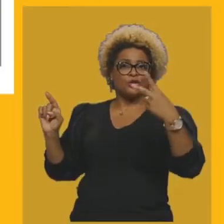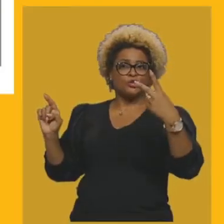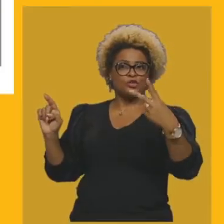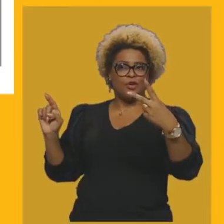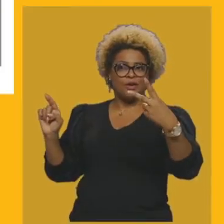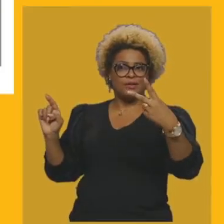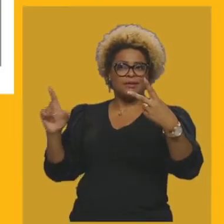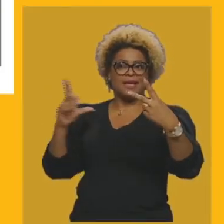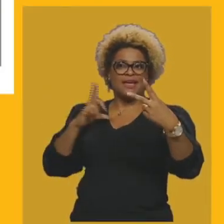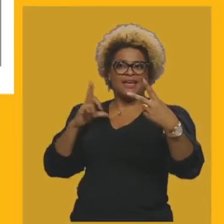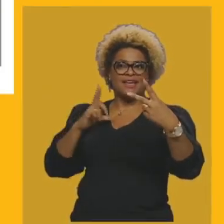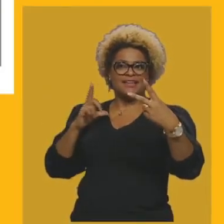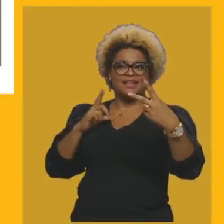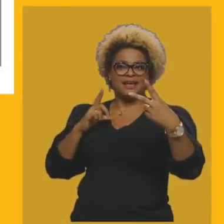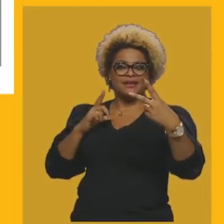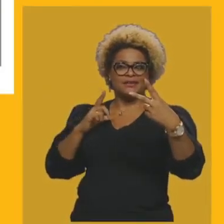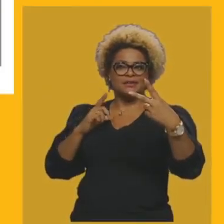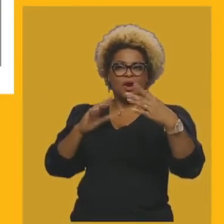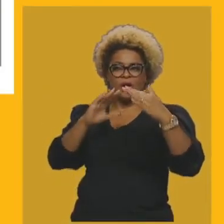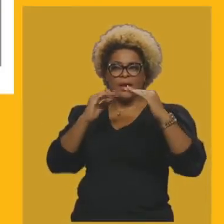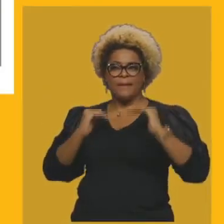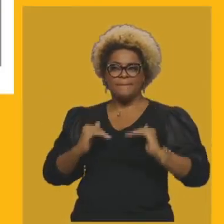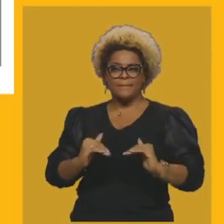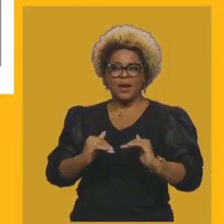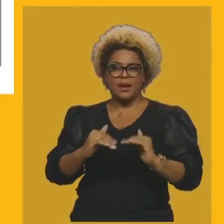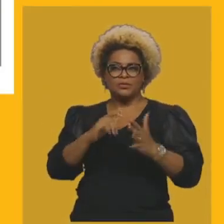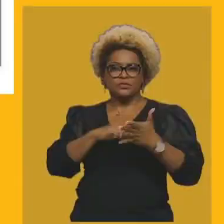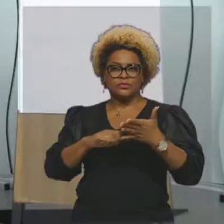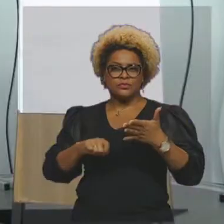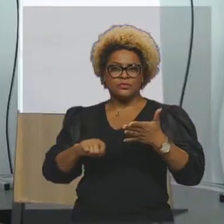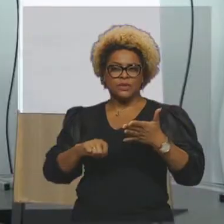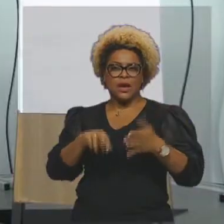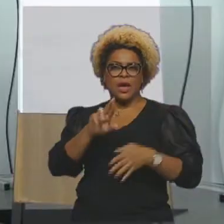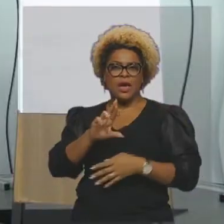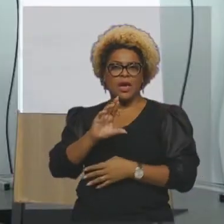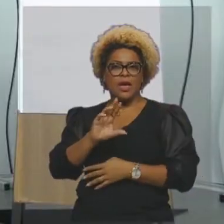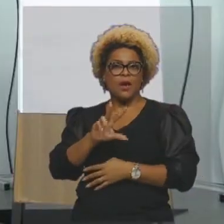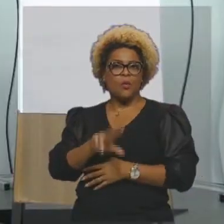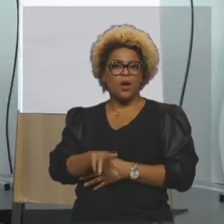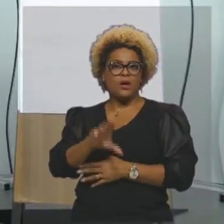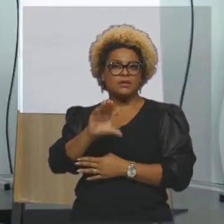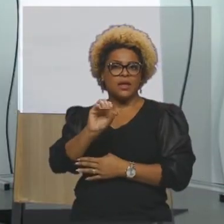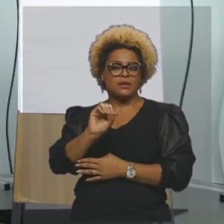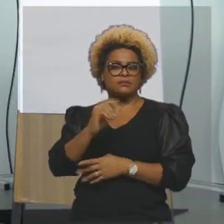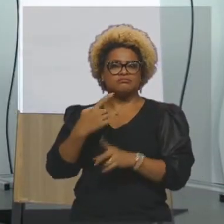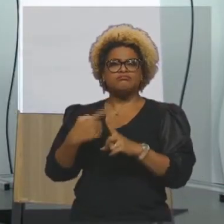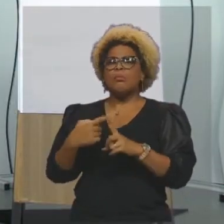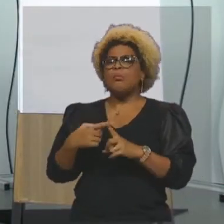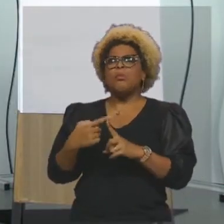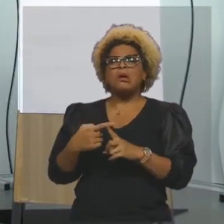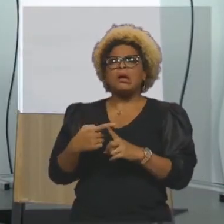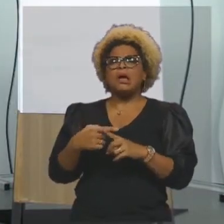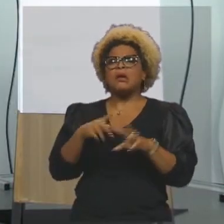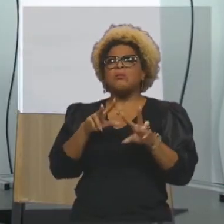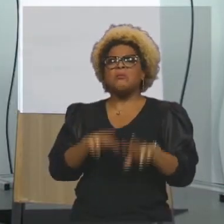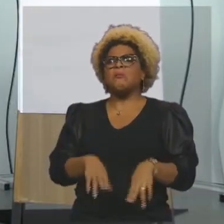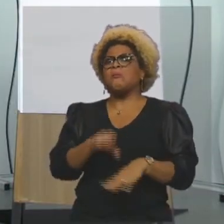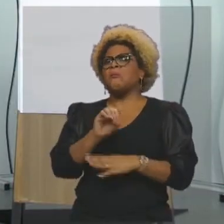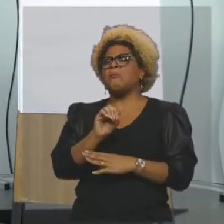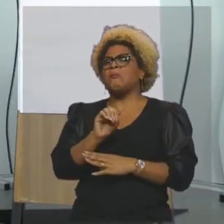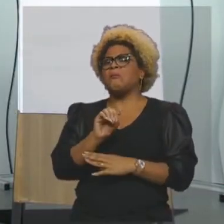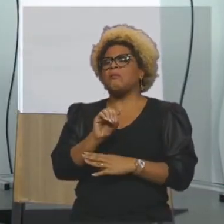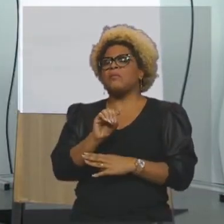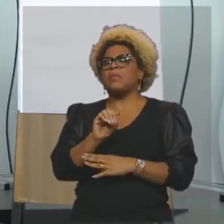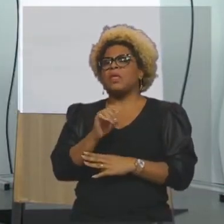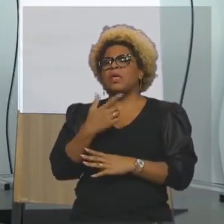está escrito R é igual a zero. Por que a gente fala que é praticamente igual a zero? A gente tem que pensar que esses circuitos são